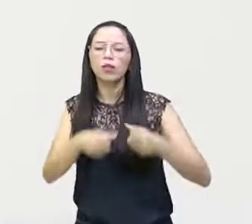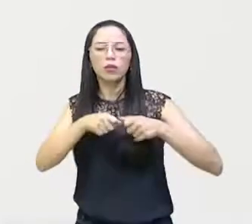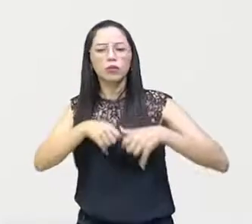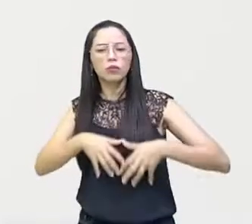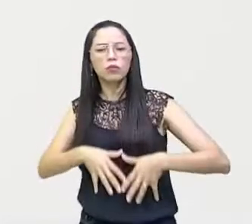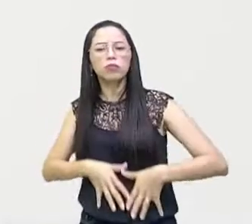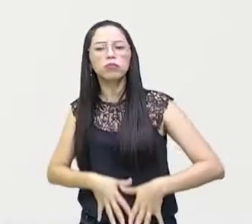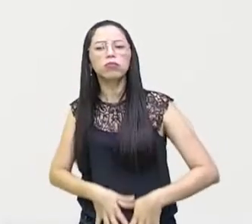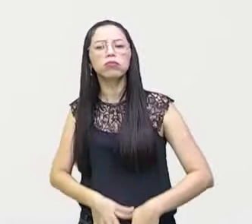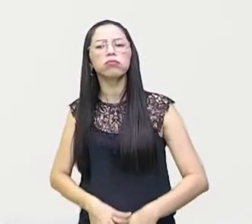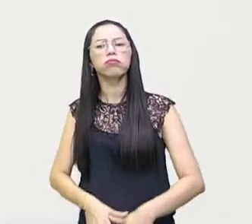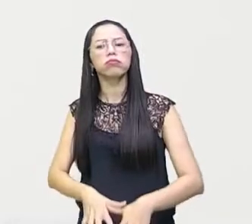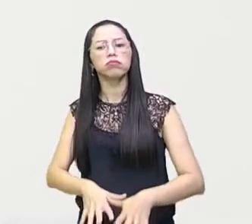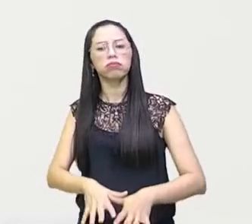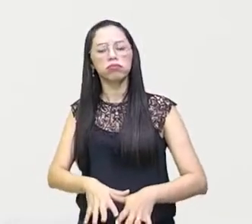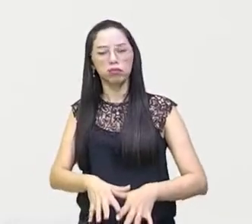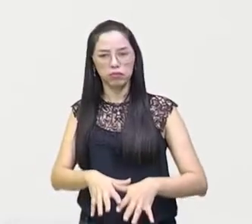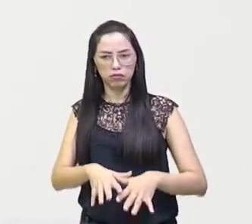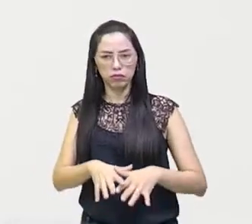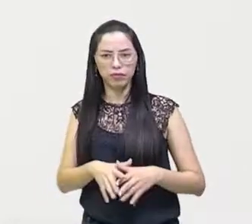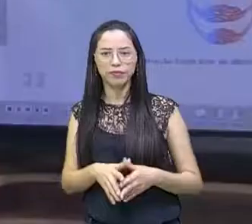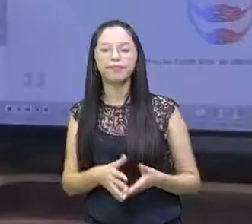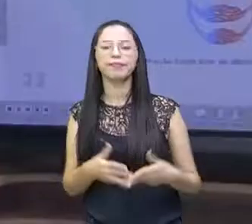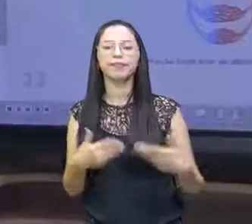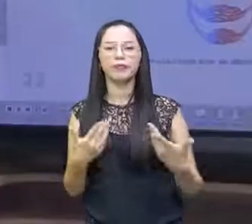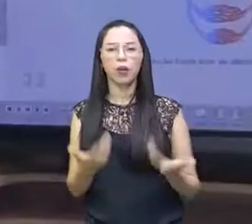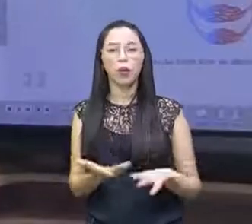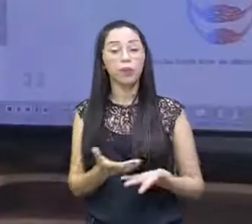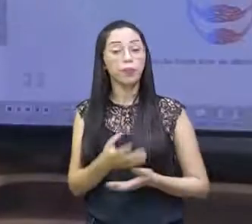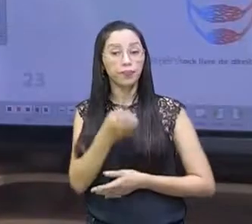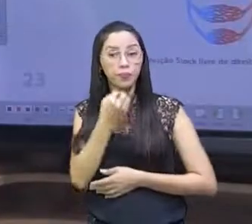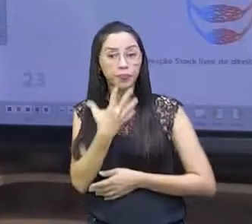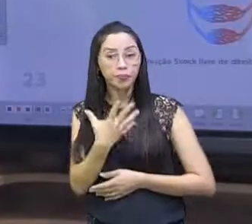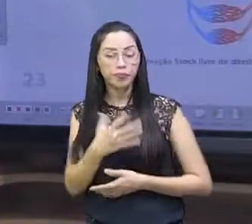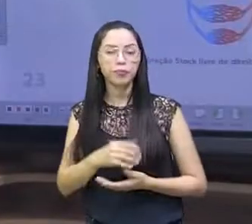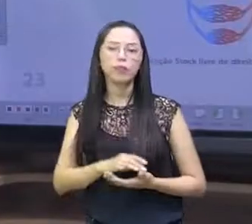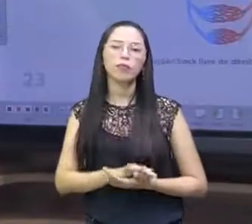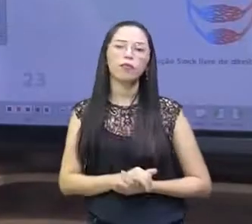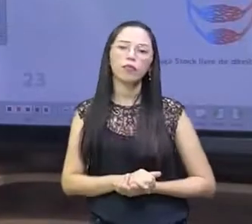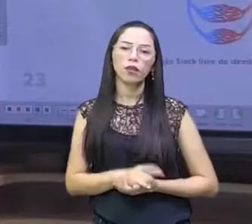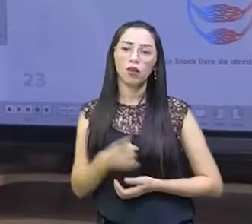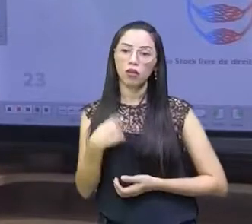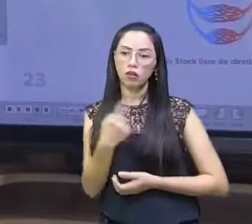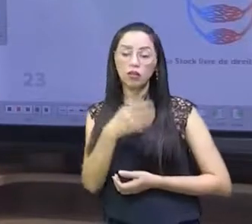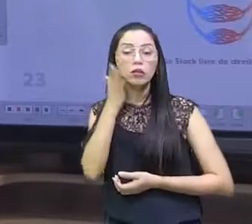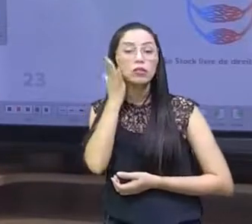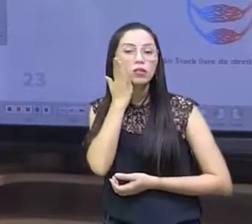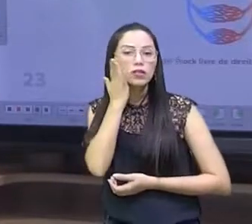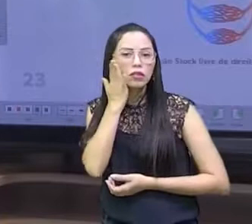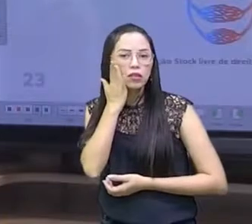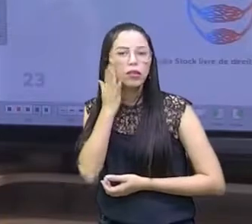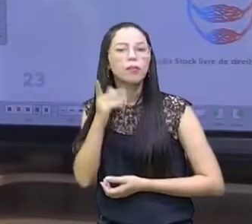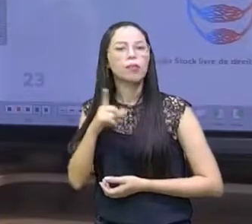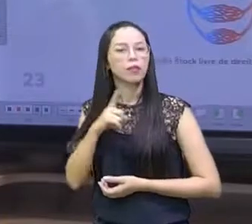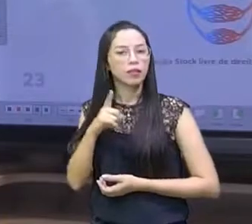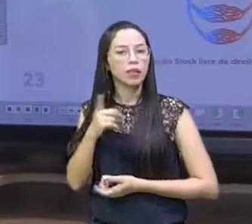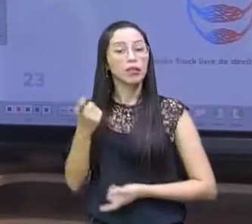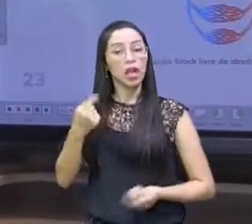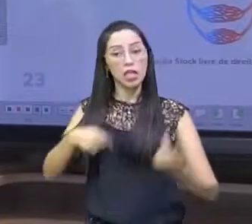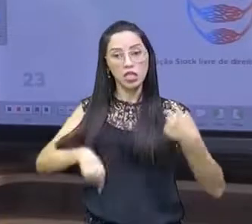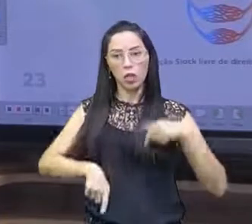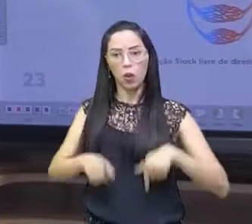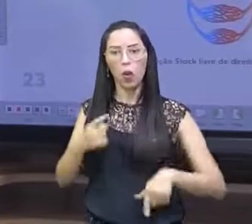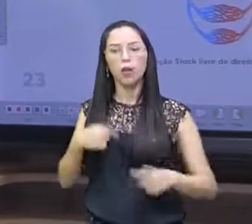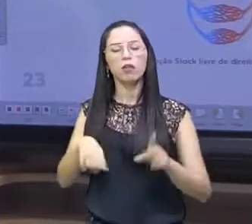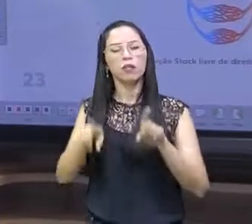nutrientes cheguem em outros órgãos. Muito bem, nós sabemos que existe uma circulação nos animais também, além dos